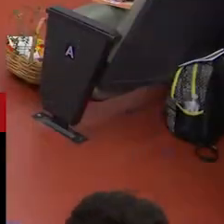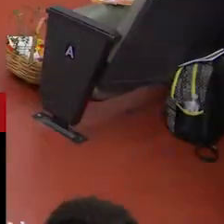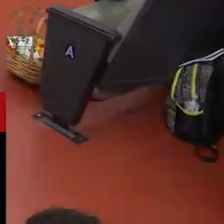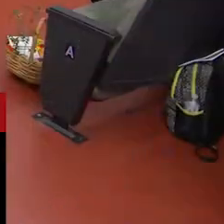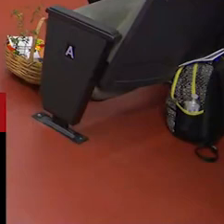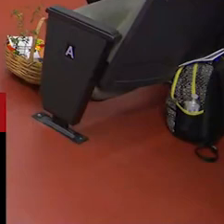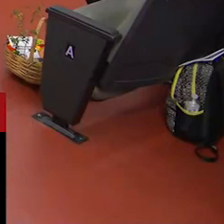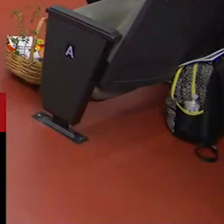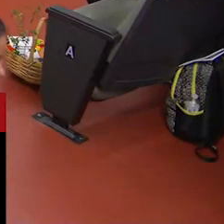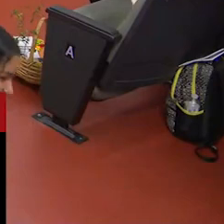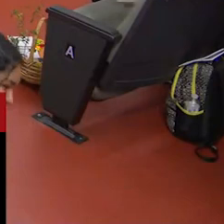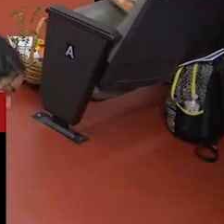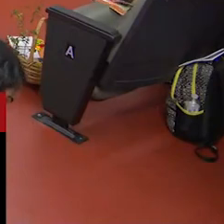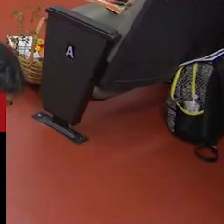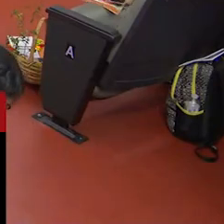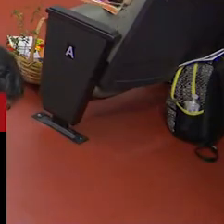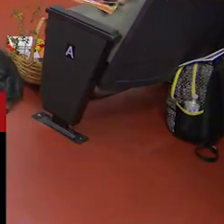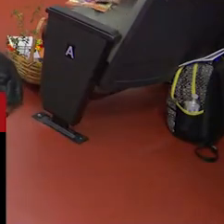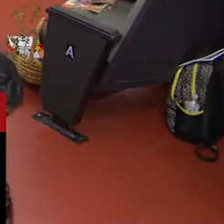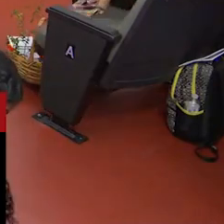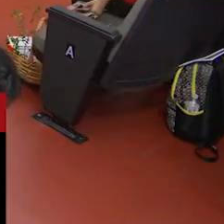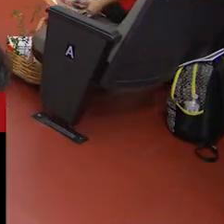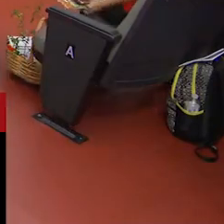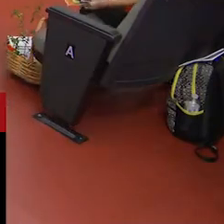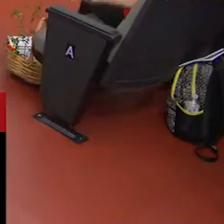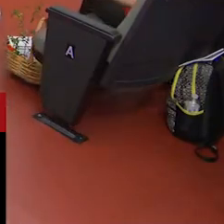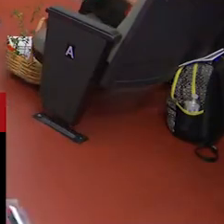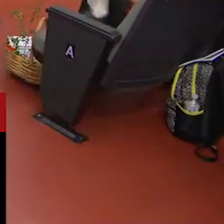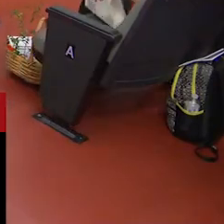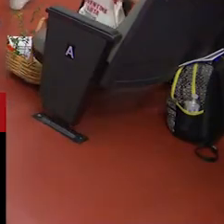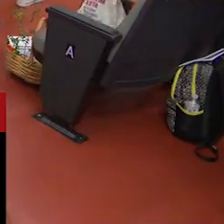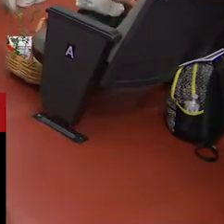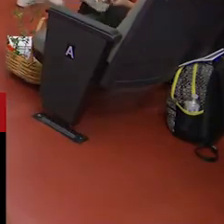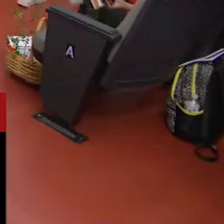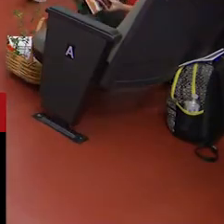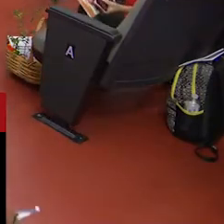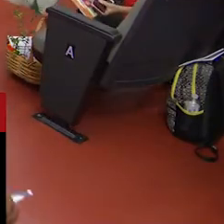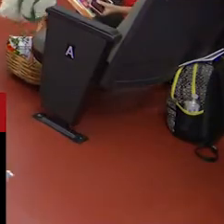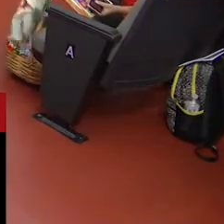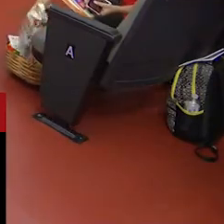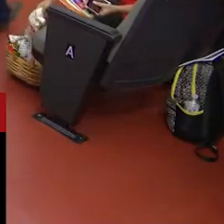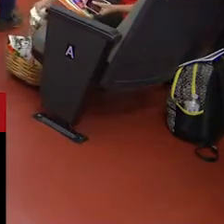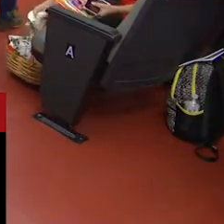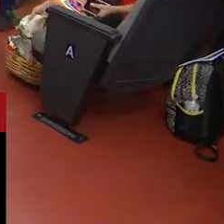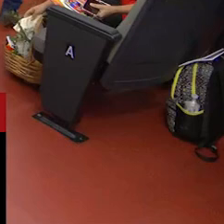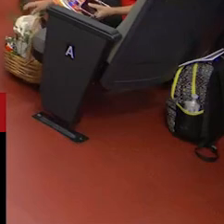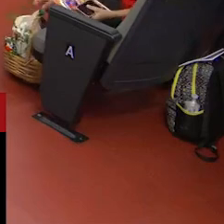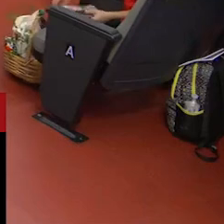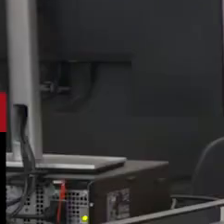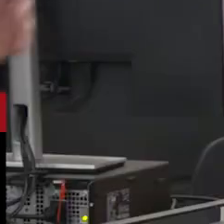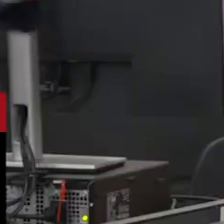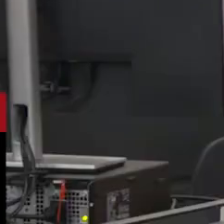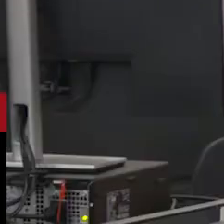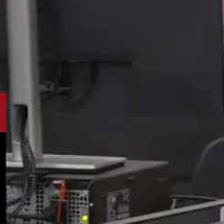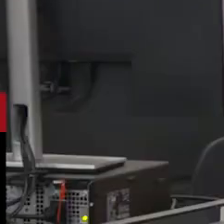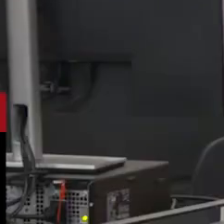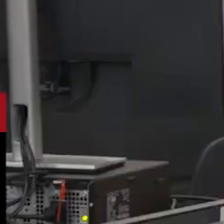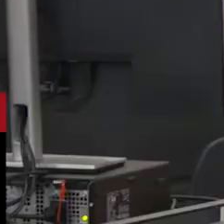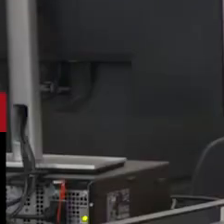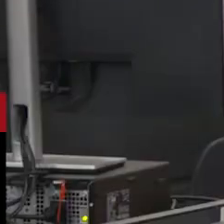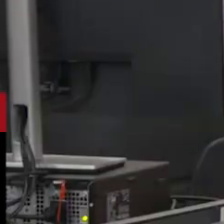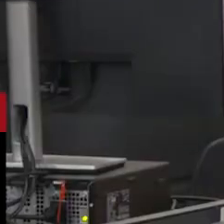lutao Obrigado Deputado lelek Pimentel vamos dar sequência então agora com a terceira